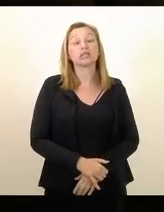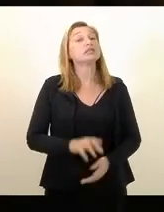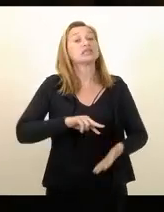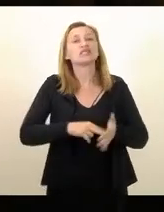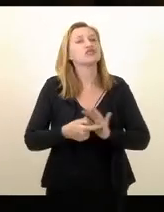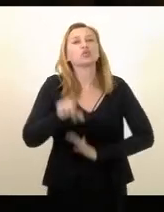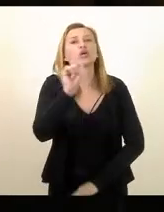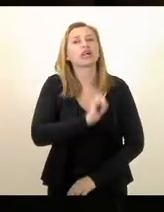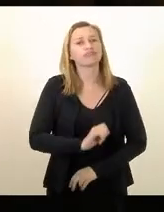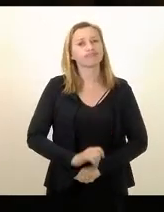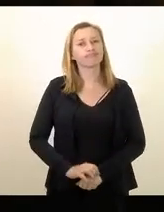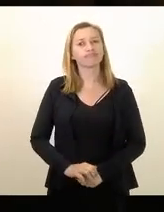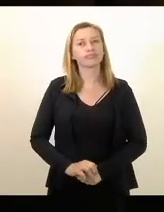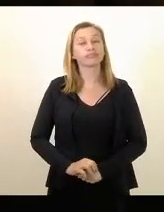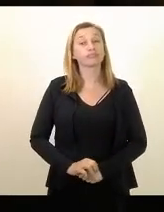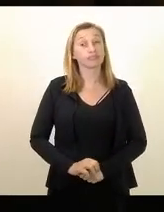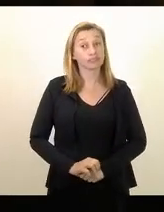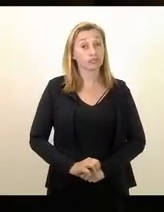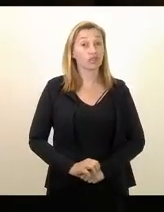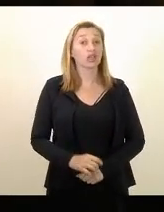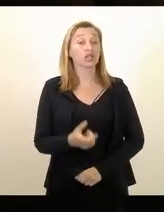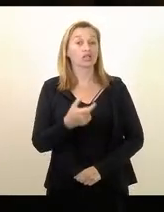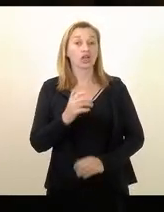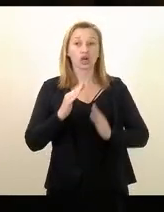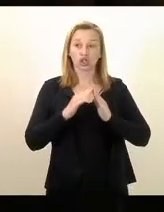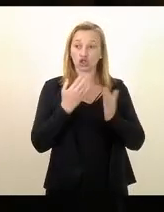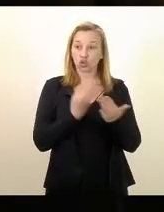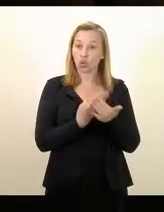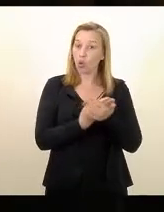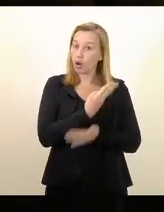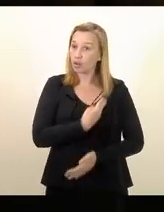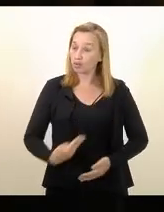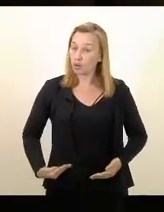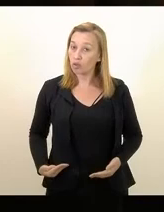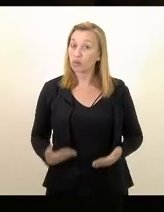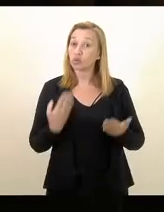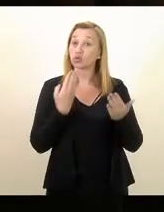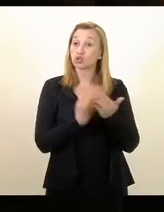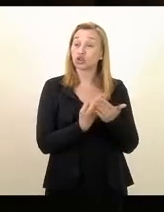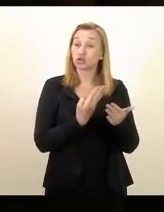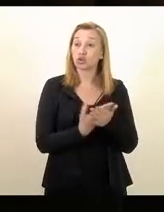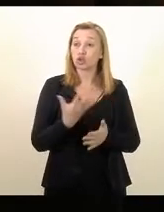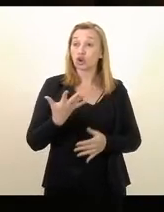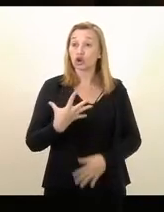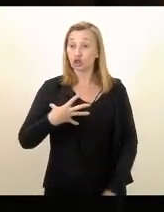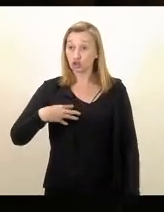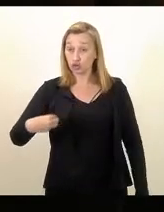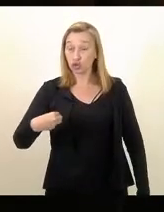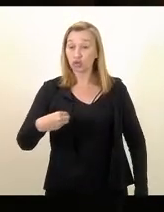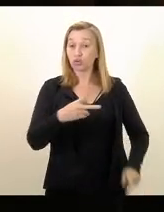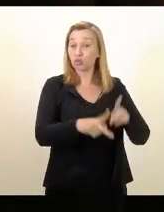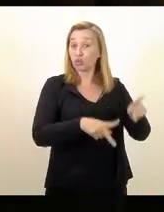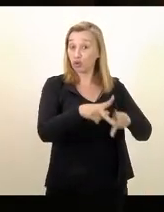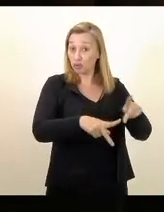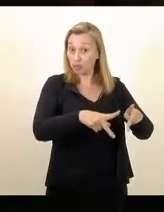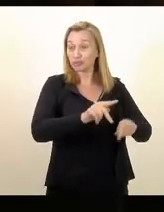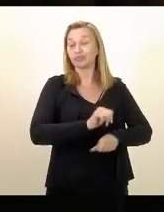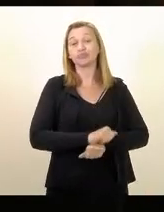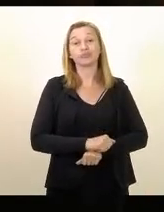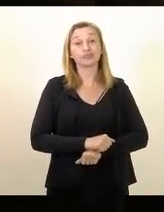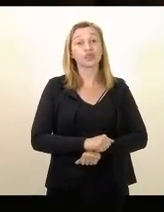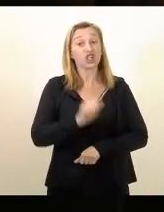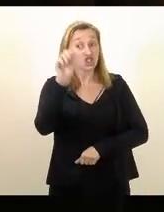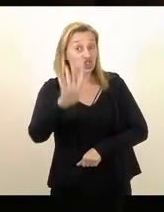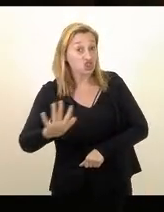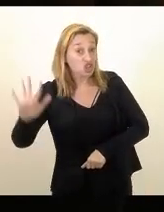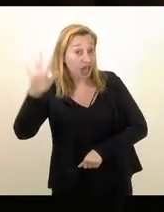significa que nas escolas públicas onde estudam os filhos e as filhas do povo que em